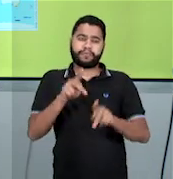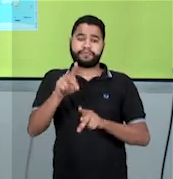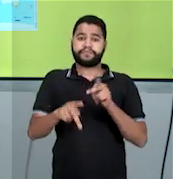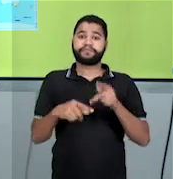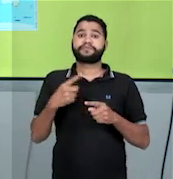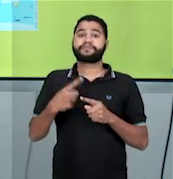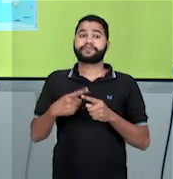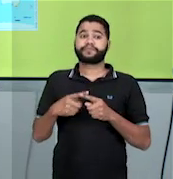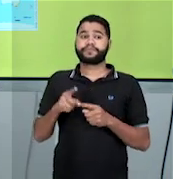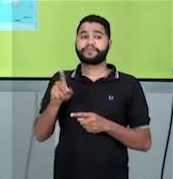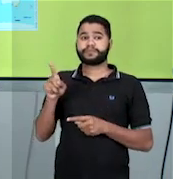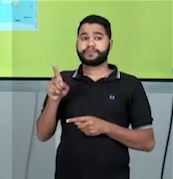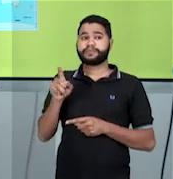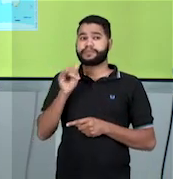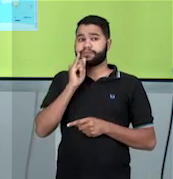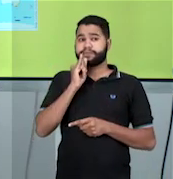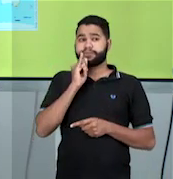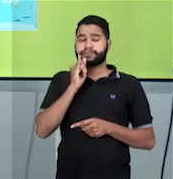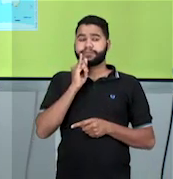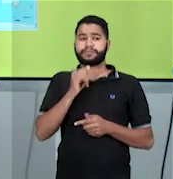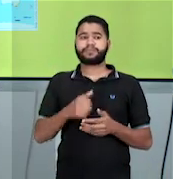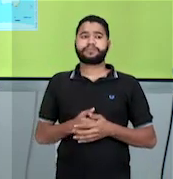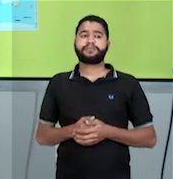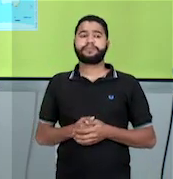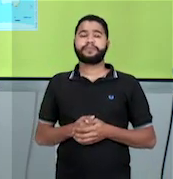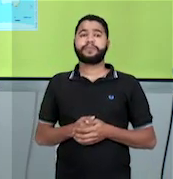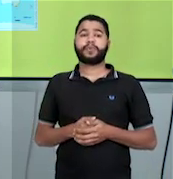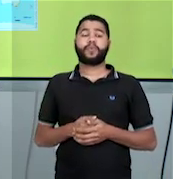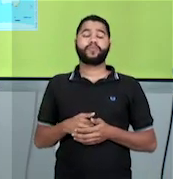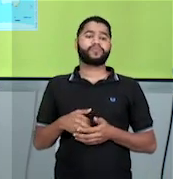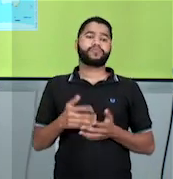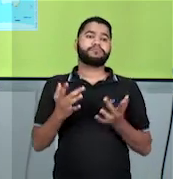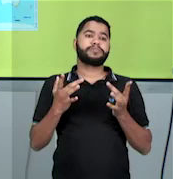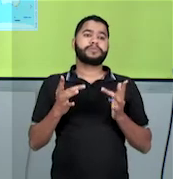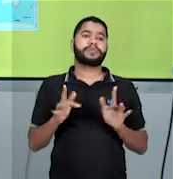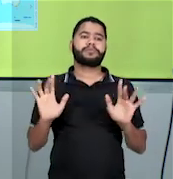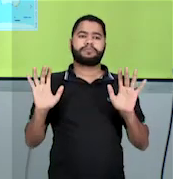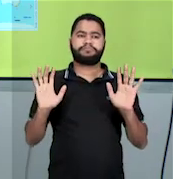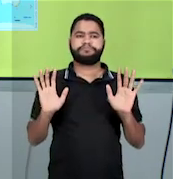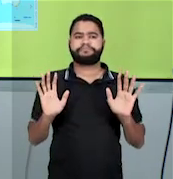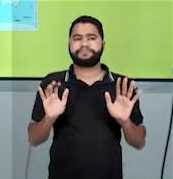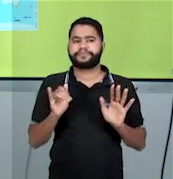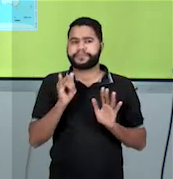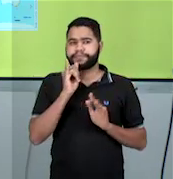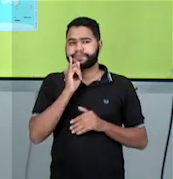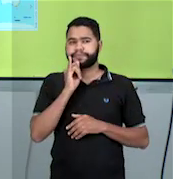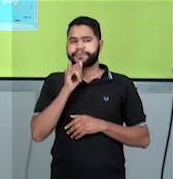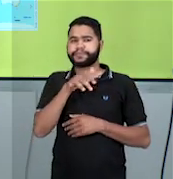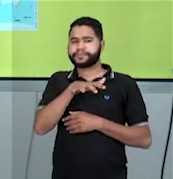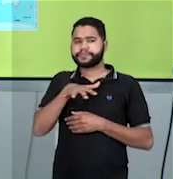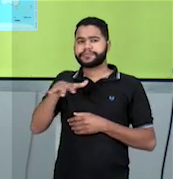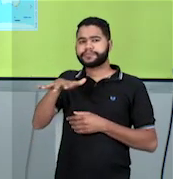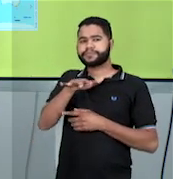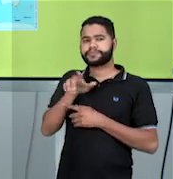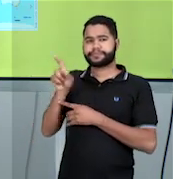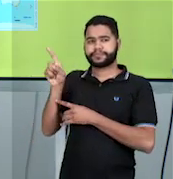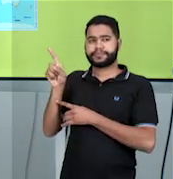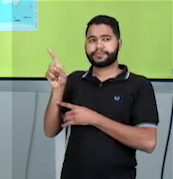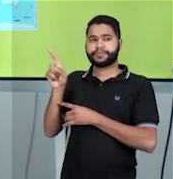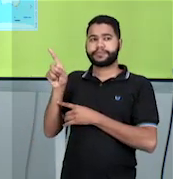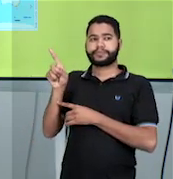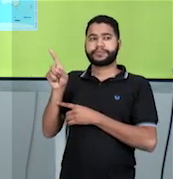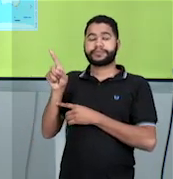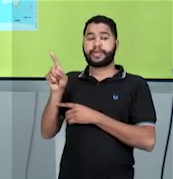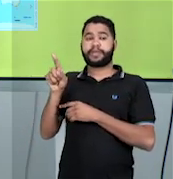quê? Aqui nós temos, vamos pegar primeiro os fatores naturais. Então, quando você pega essa região aqui da Antártida,